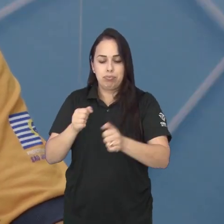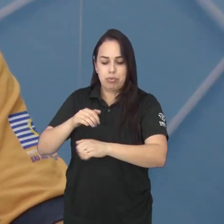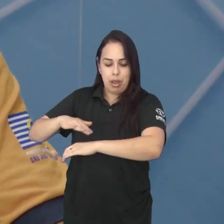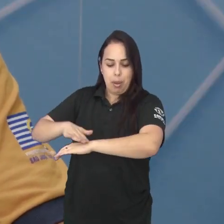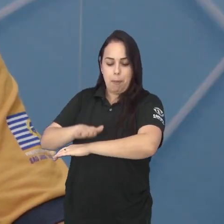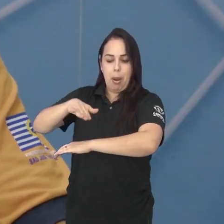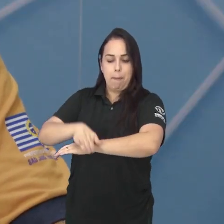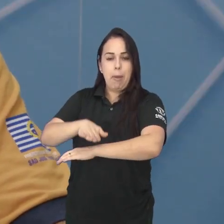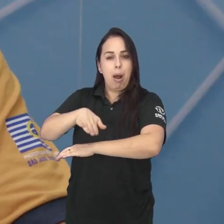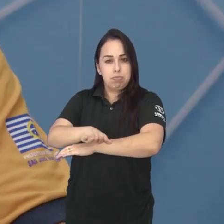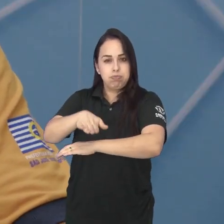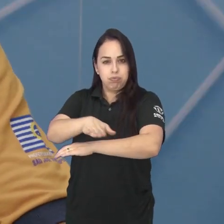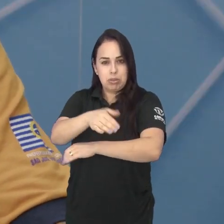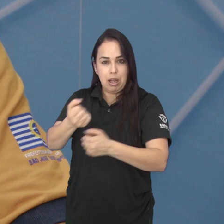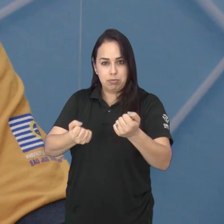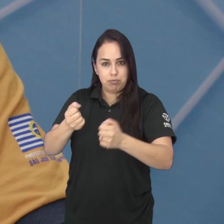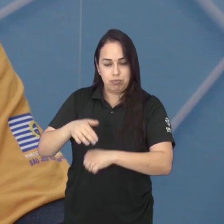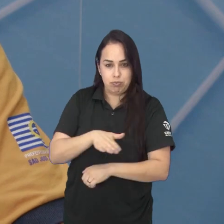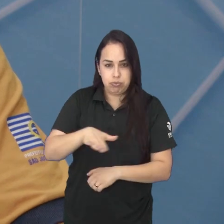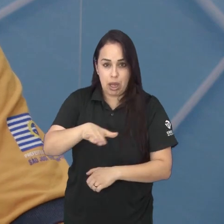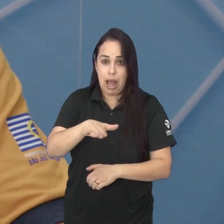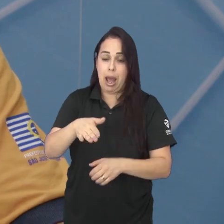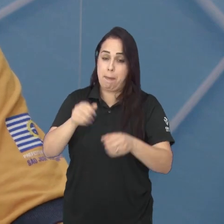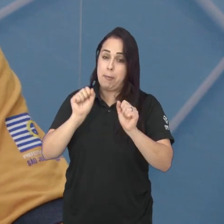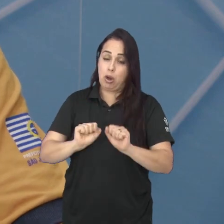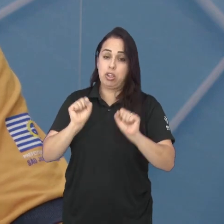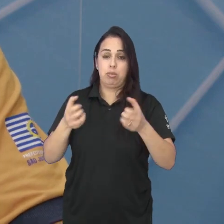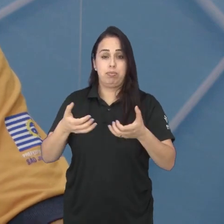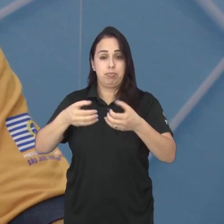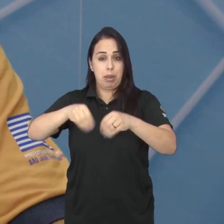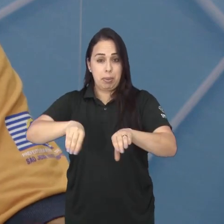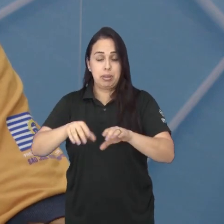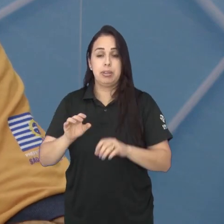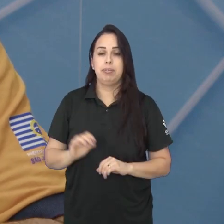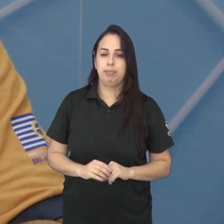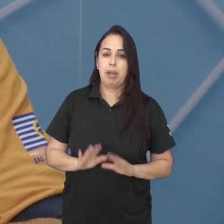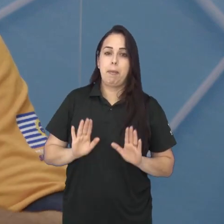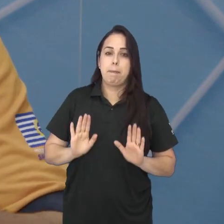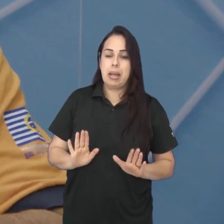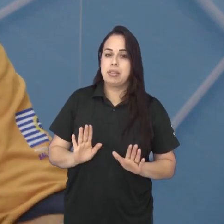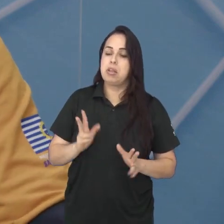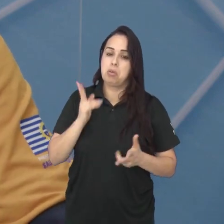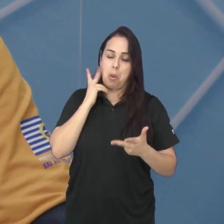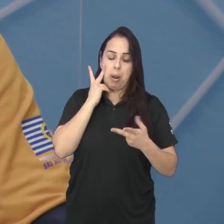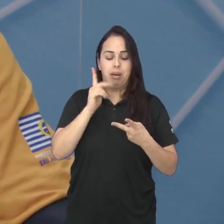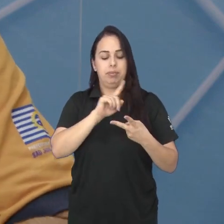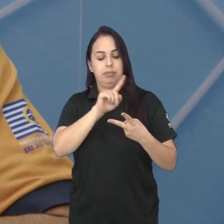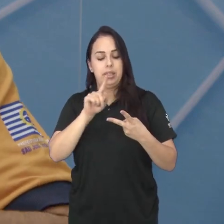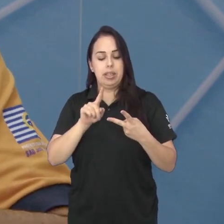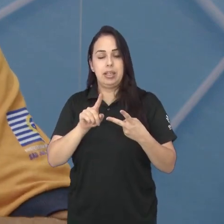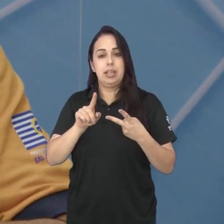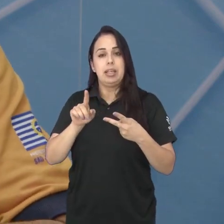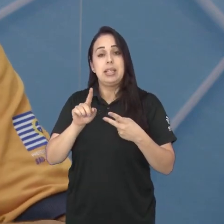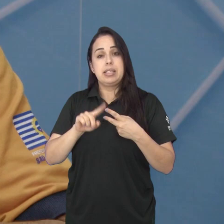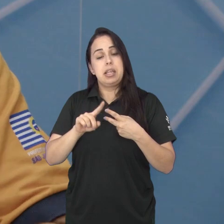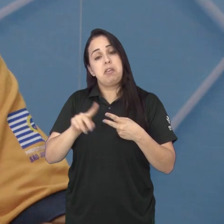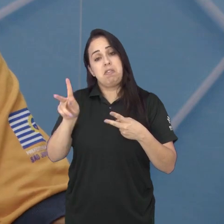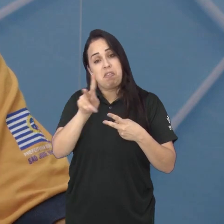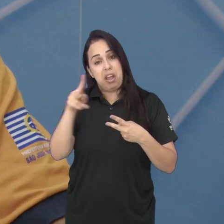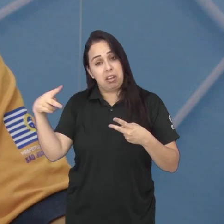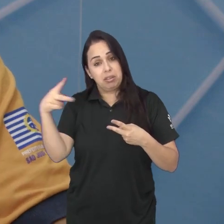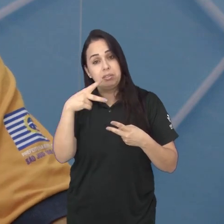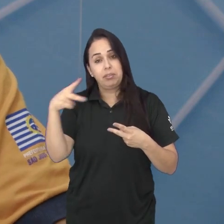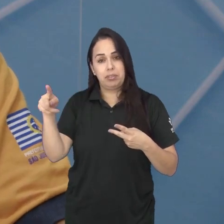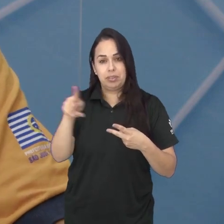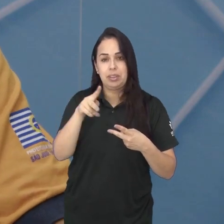carro, com moto, enfim, e acaba tendo prejuízos, tendo os problemas. Então, o mais típico é isso. E se vier acompanhado com rajada de